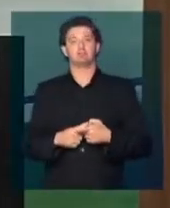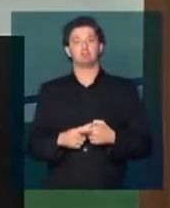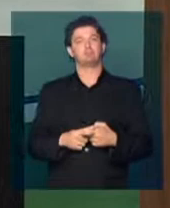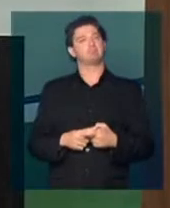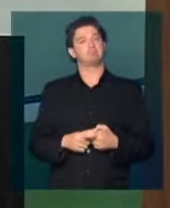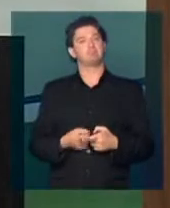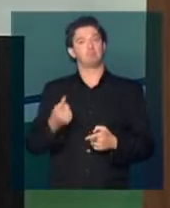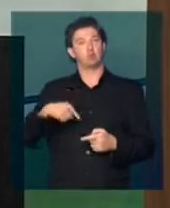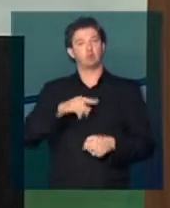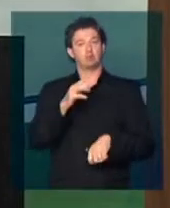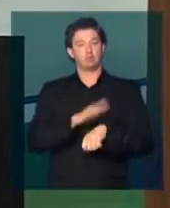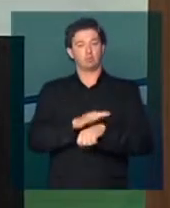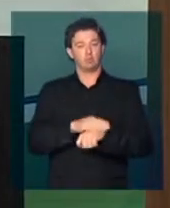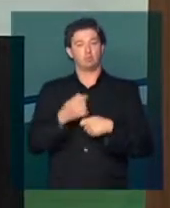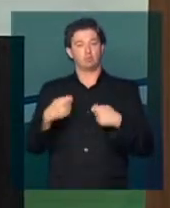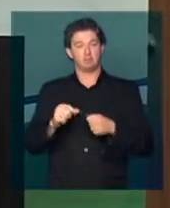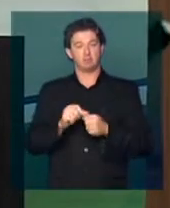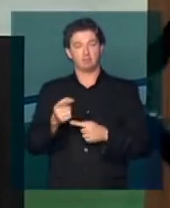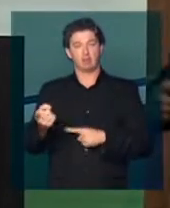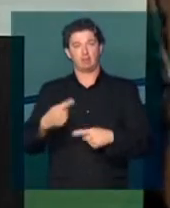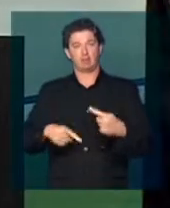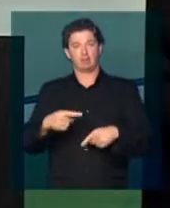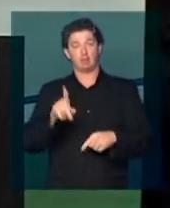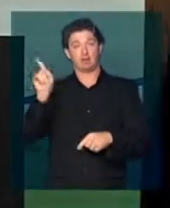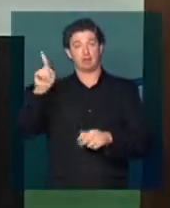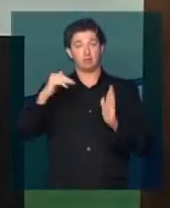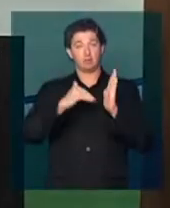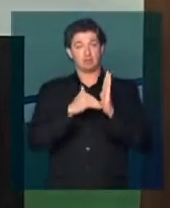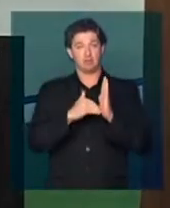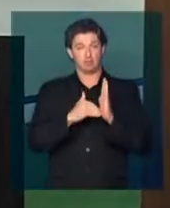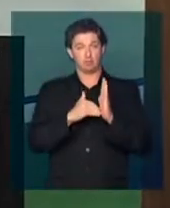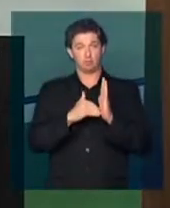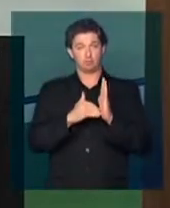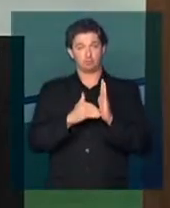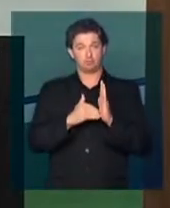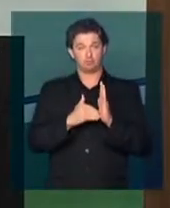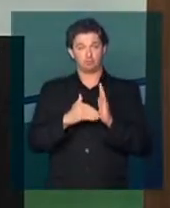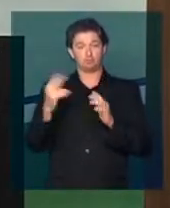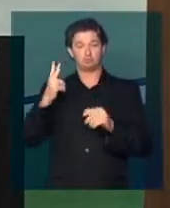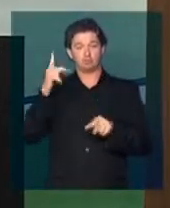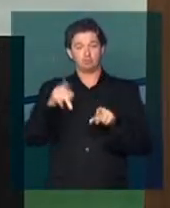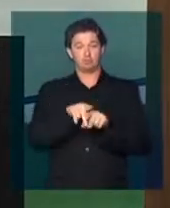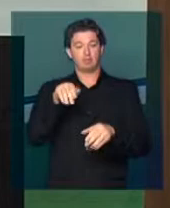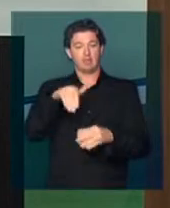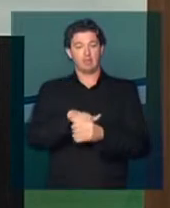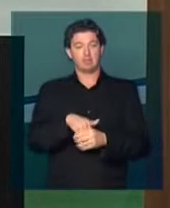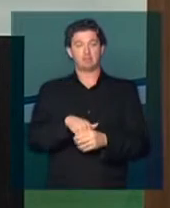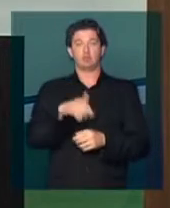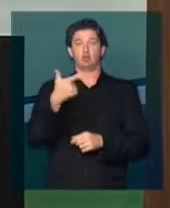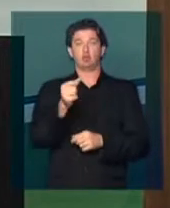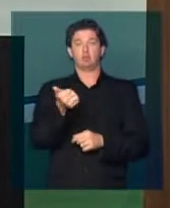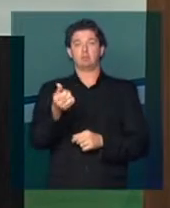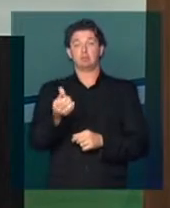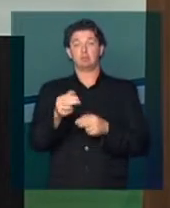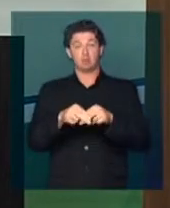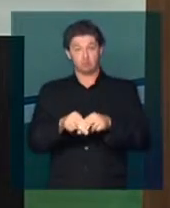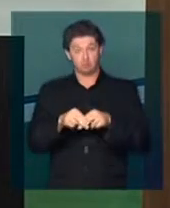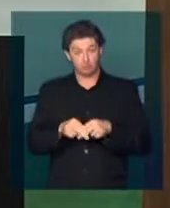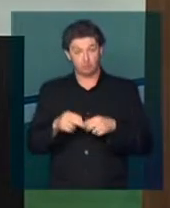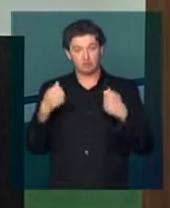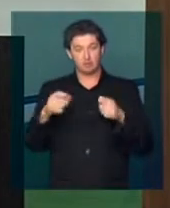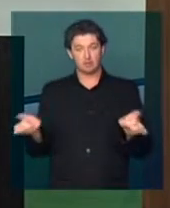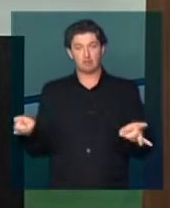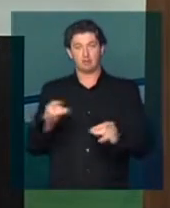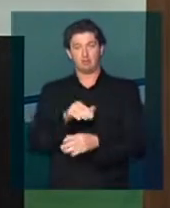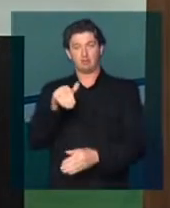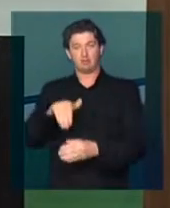nós temos que dar um tempo para que a matéria tramite no Senado e possa valer para as eleições de 2016. Para isso, terá que estar